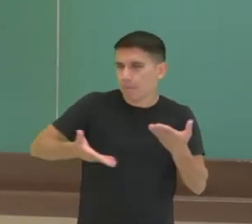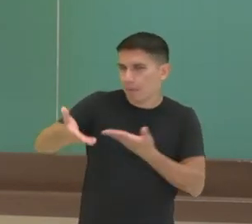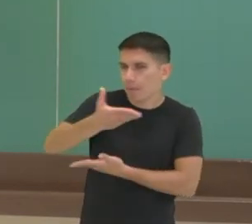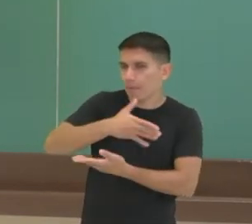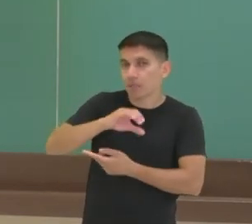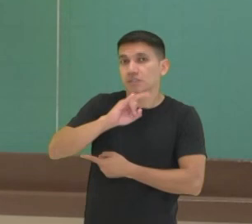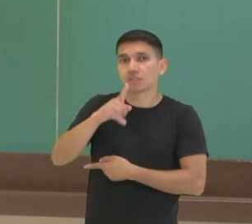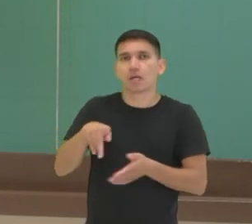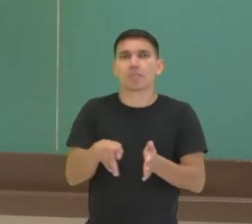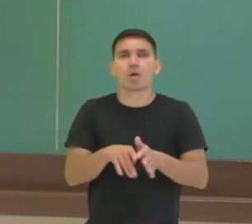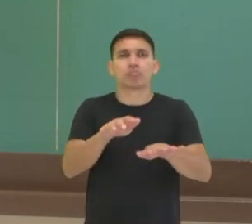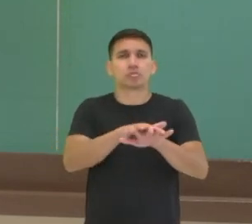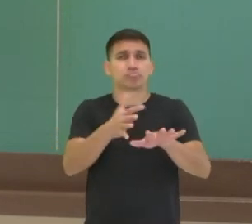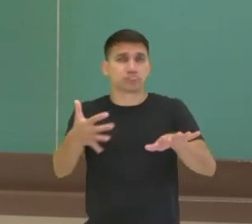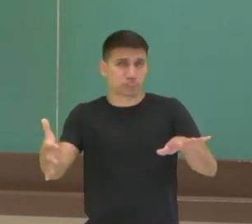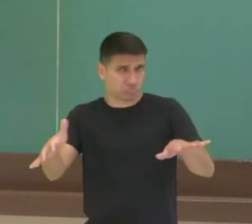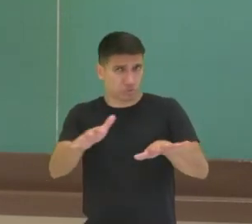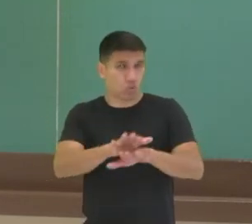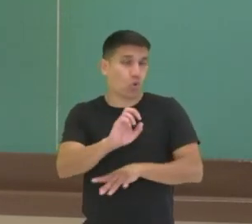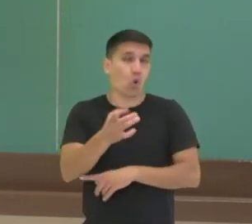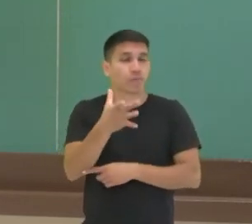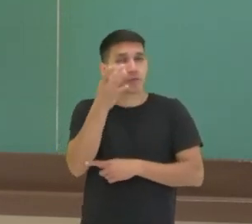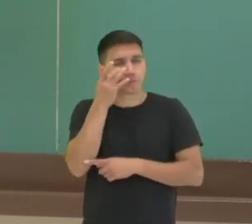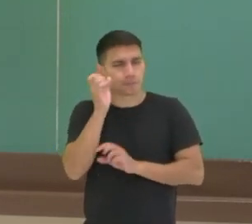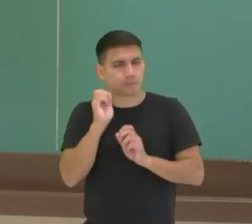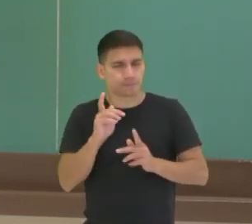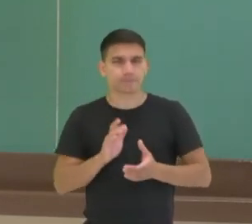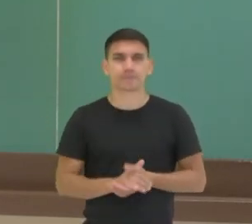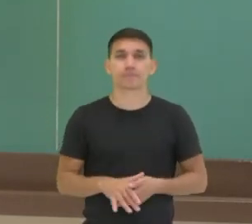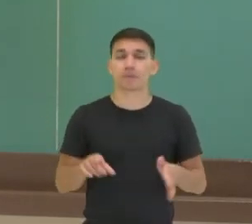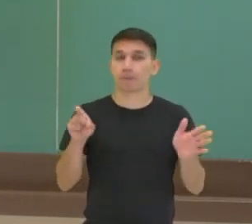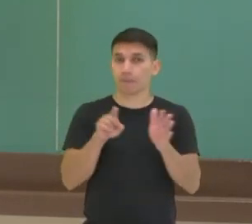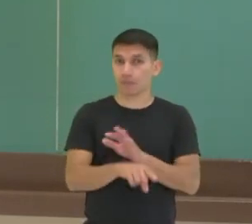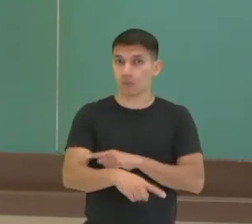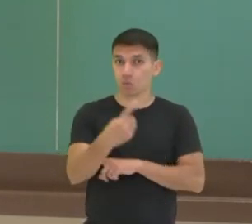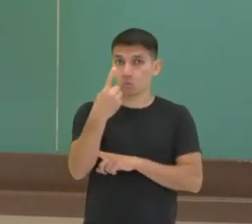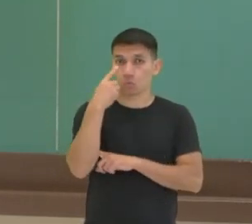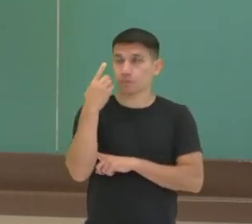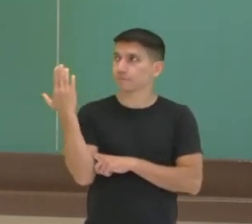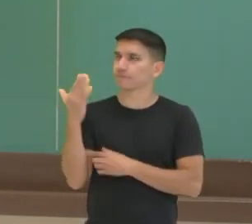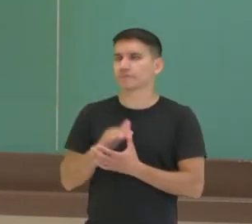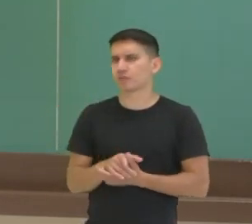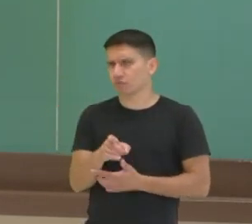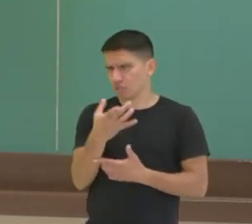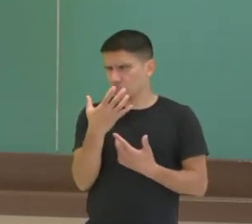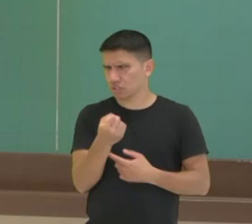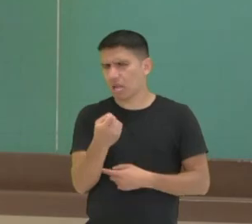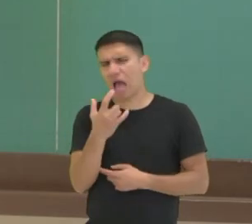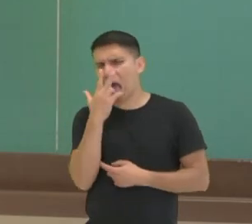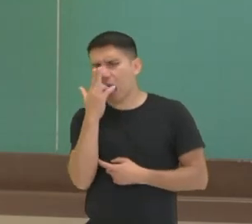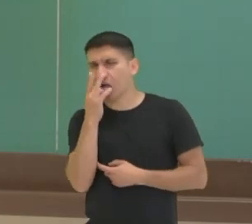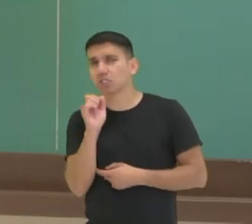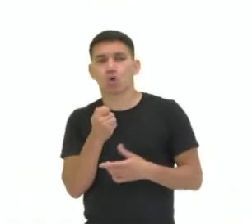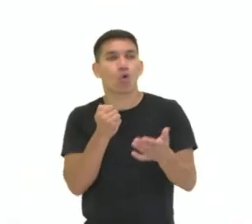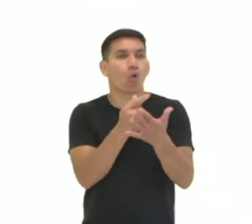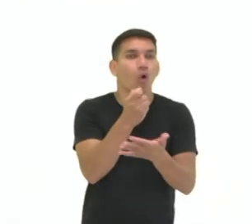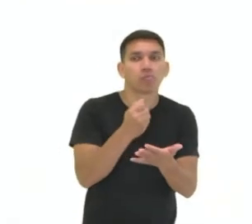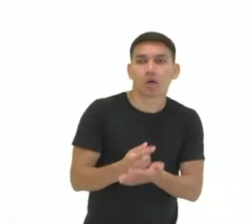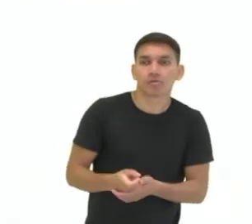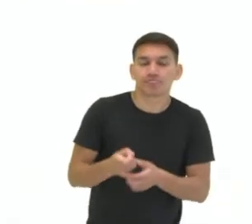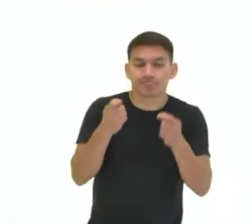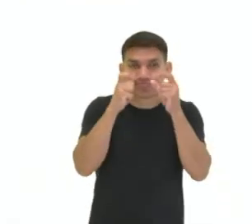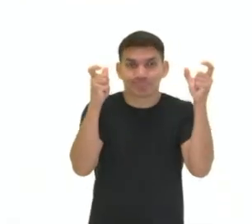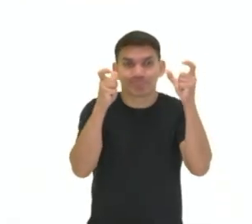ensino híbrido ou o ensino presencial mesmo. Então, na primeira questão, vocês consideram que fazer compras por impulso é um